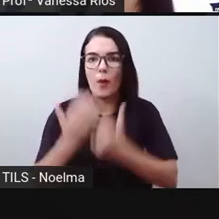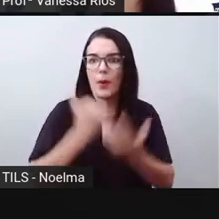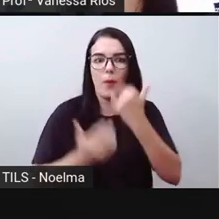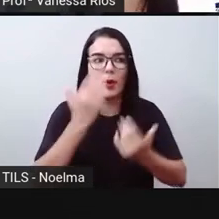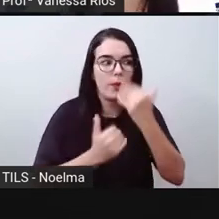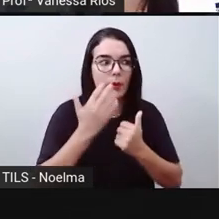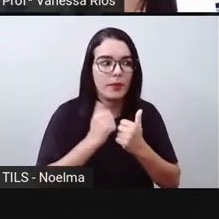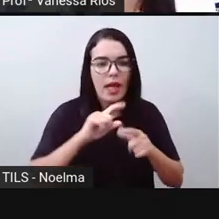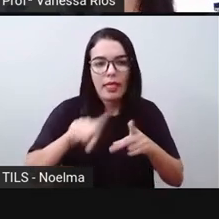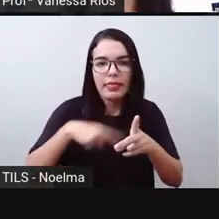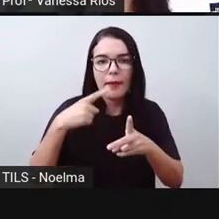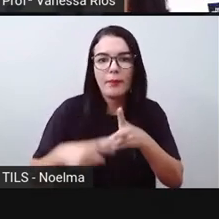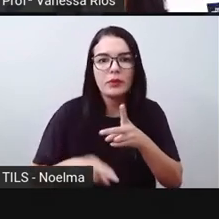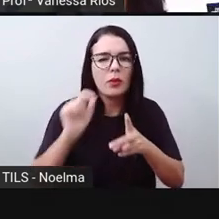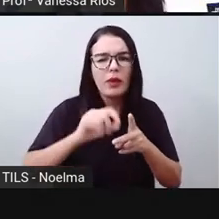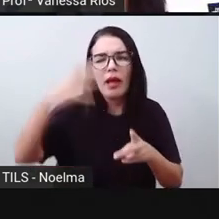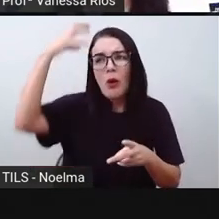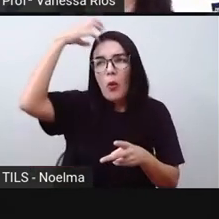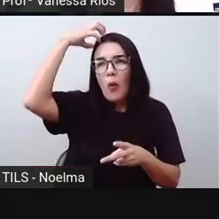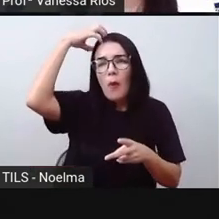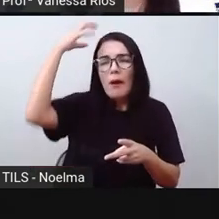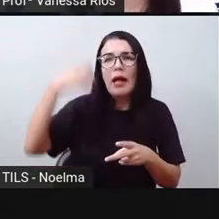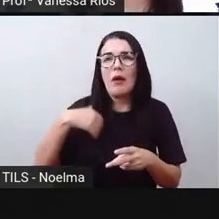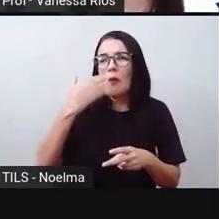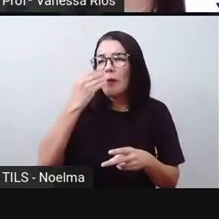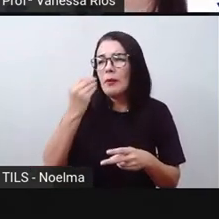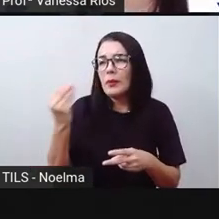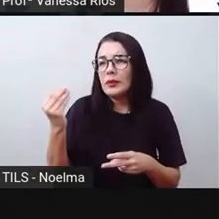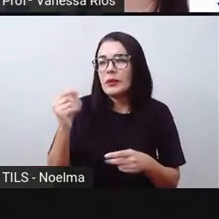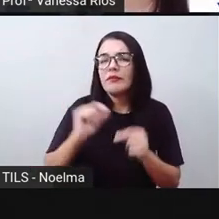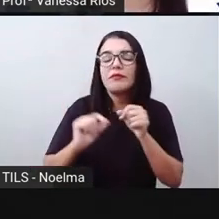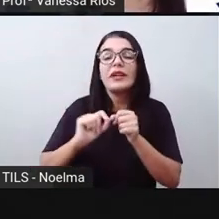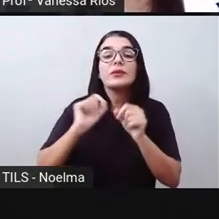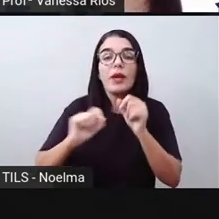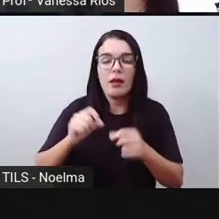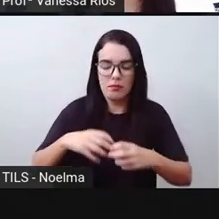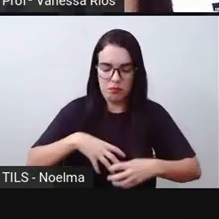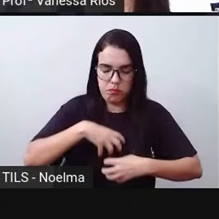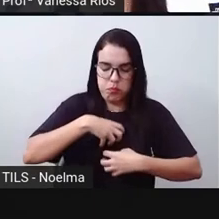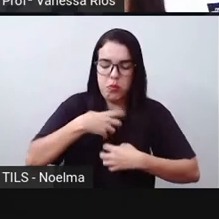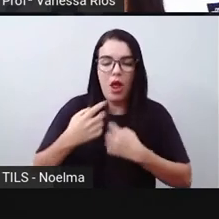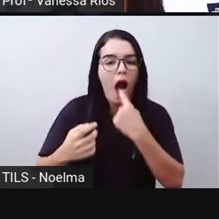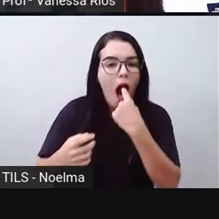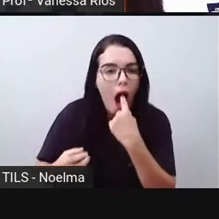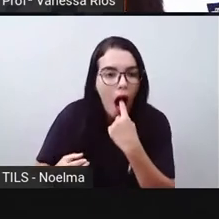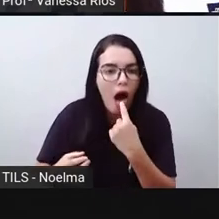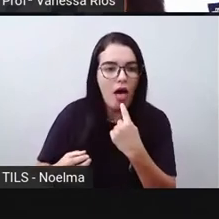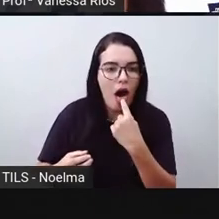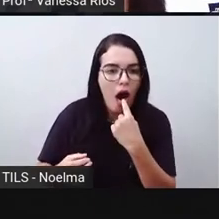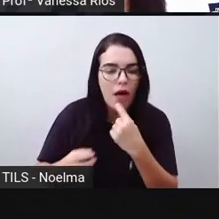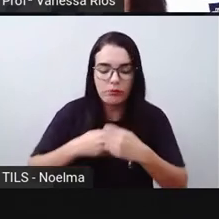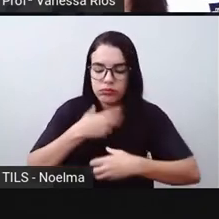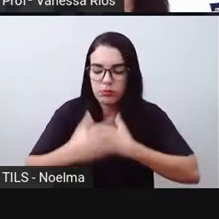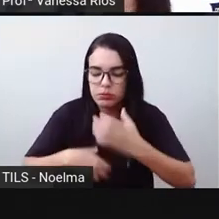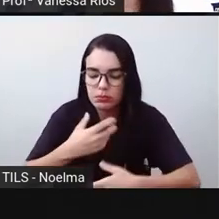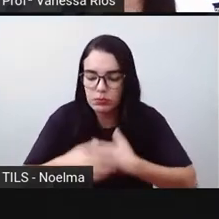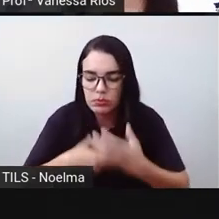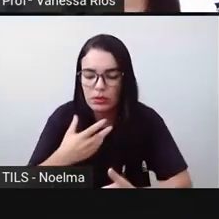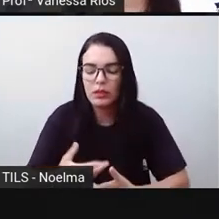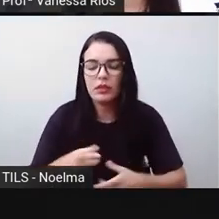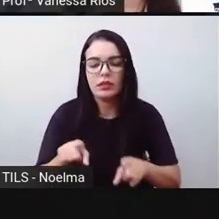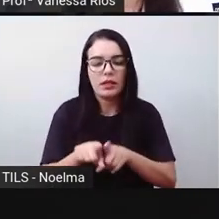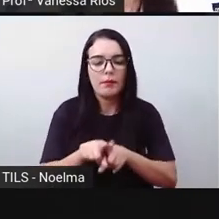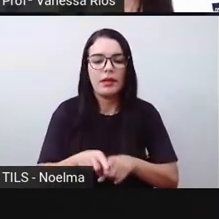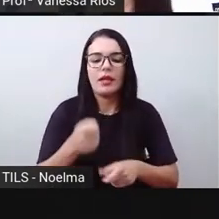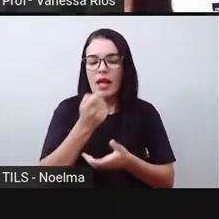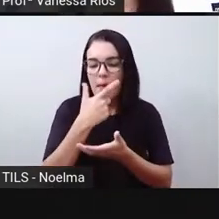e depois, por sentimento de culpa, vai estimular o vômito ou então vai tomar muito laxante,